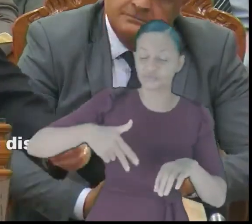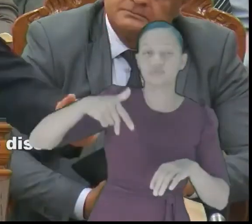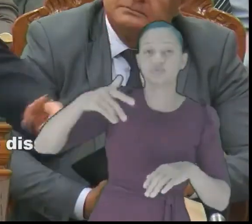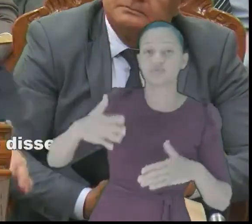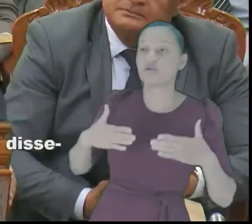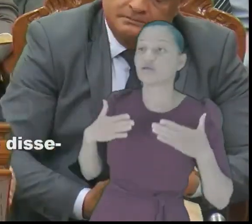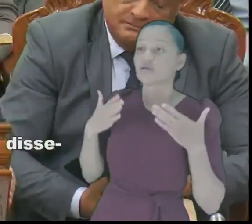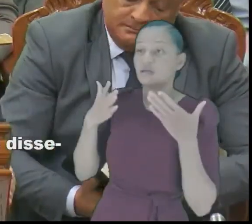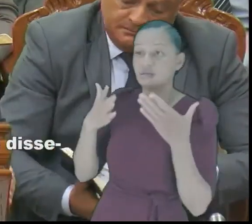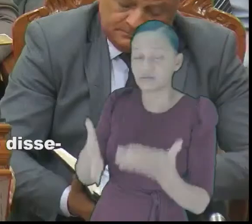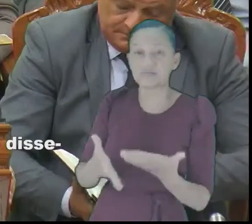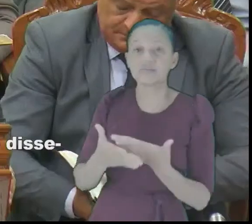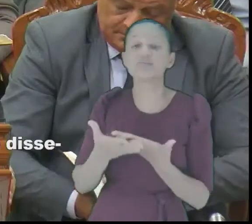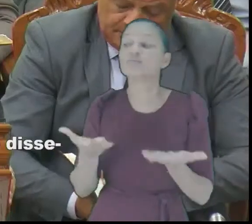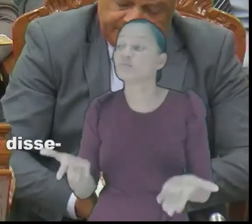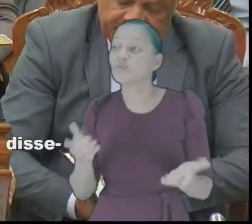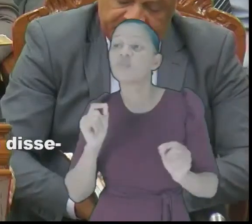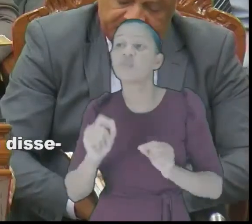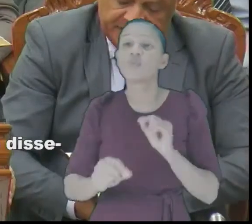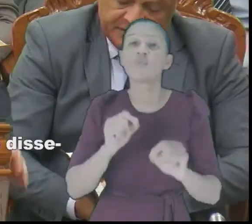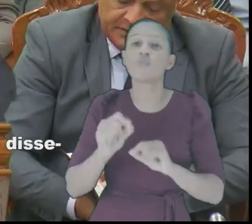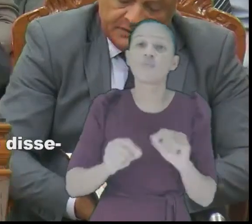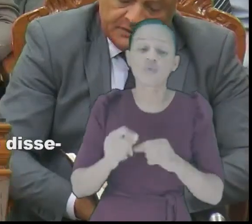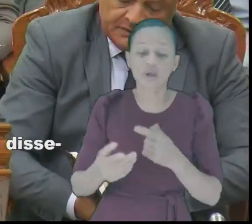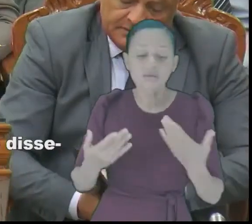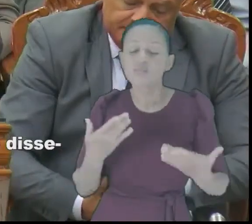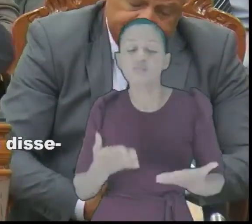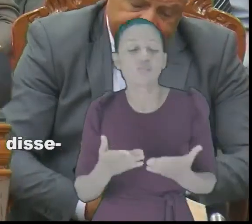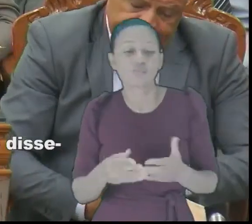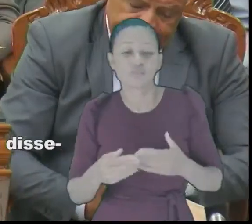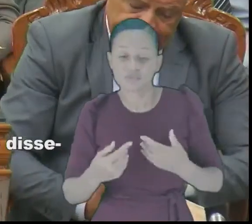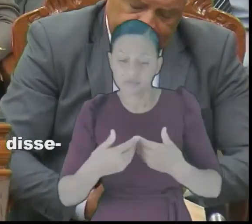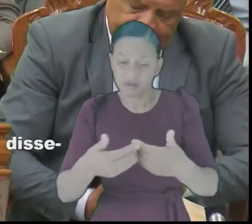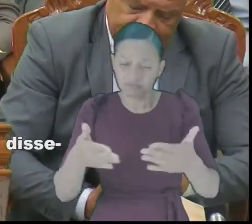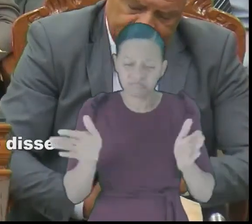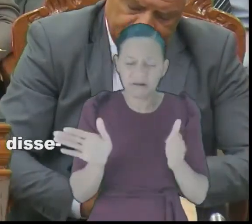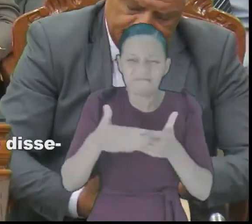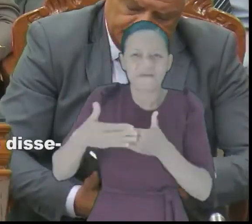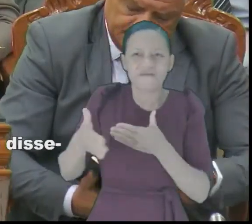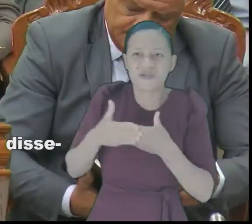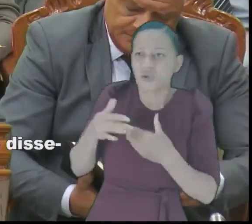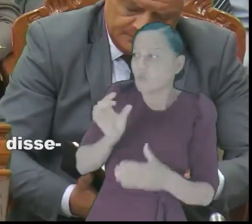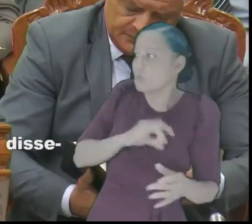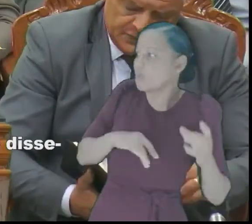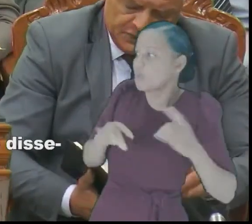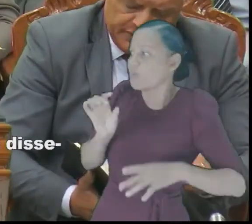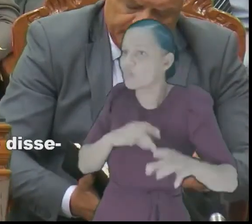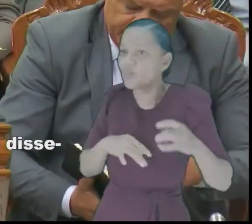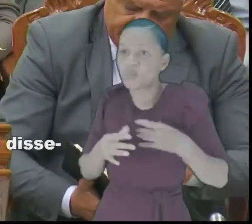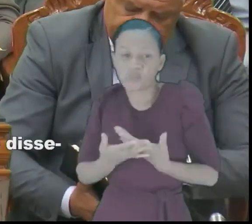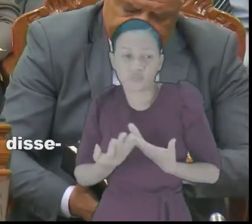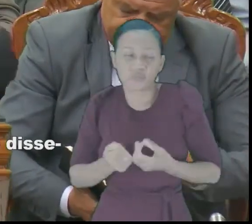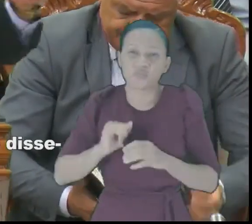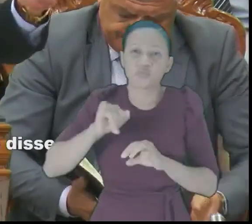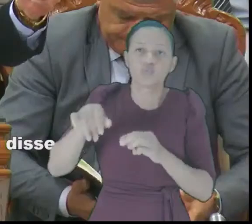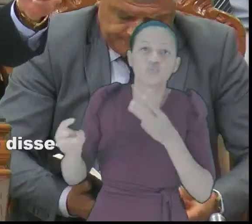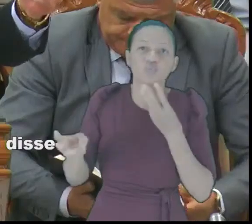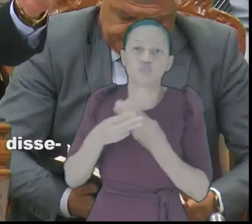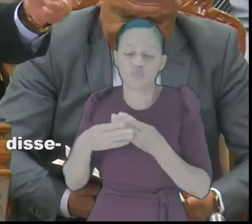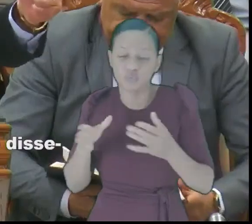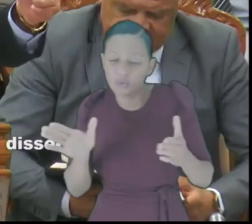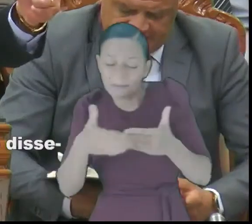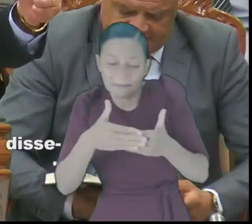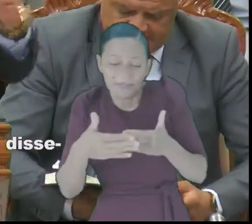entrou na sala com as portas, o quê? Me ajude, os discípulos estavam fechados, com medo de quem? Dos judeus.